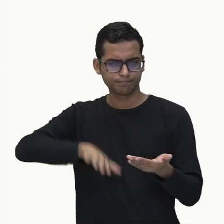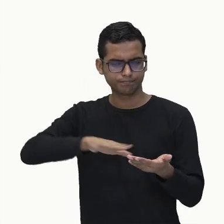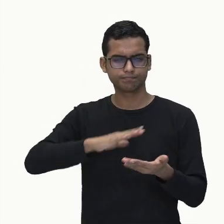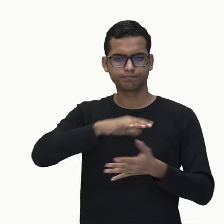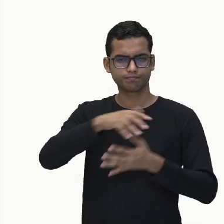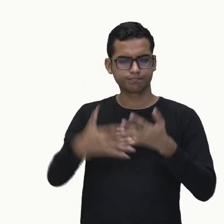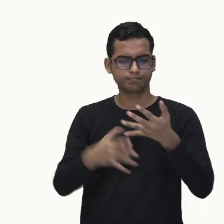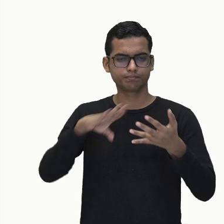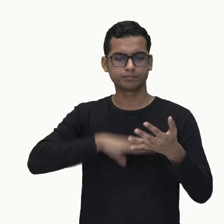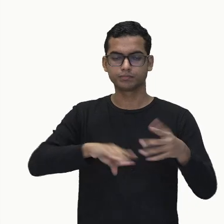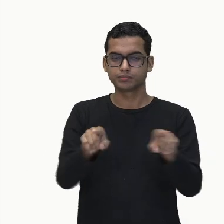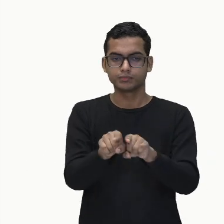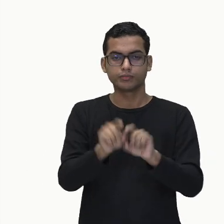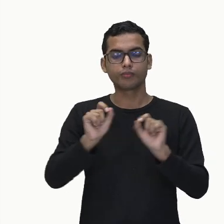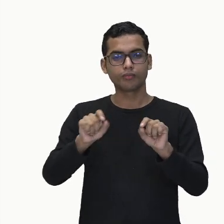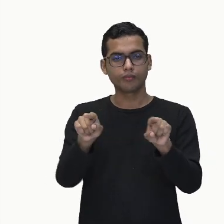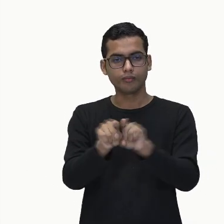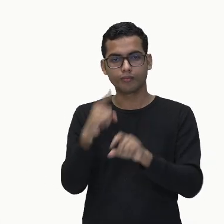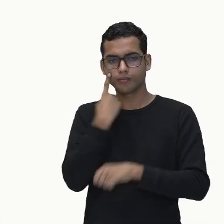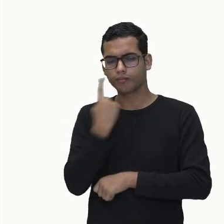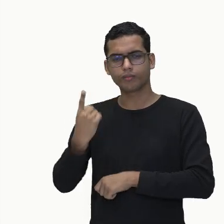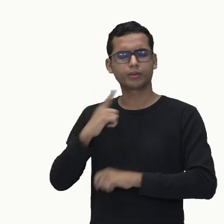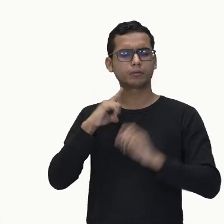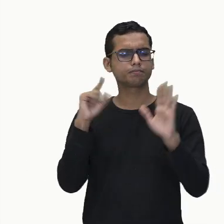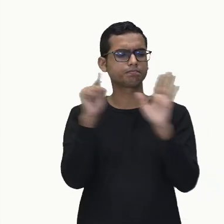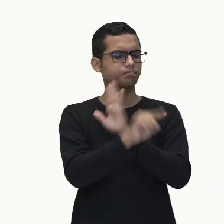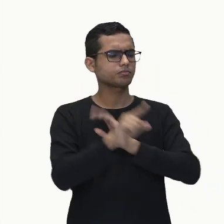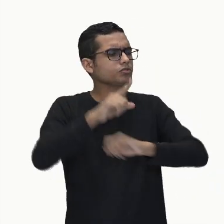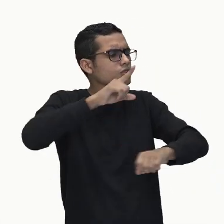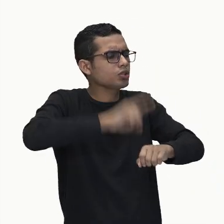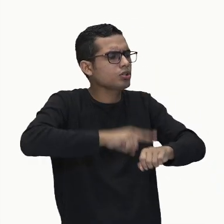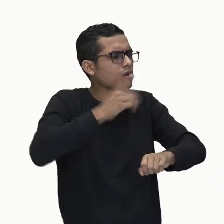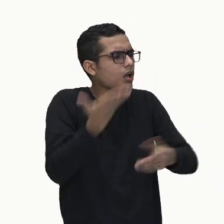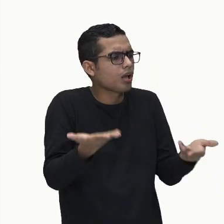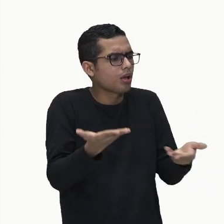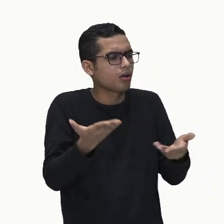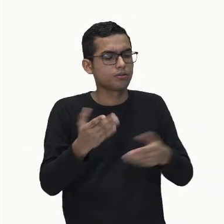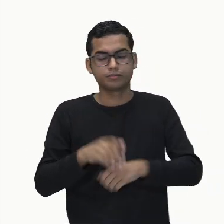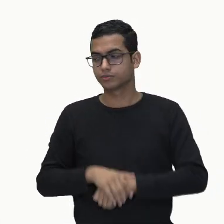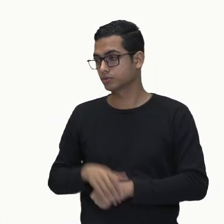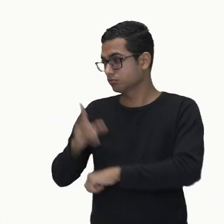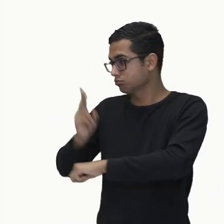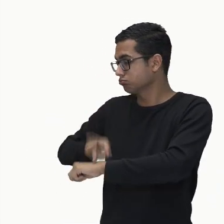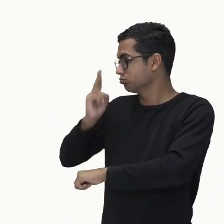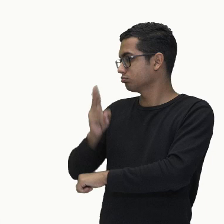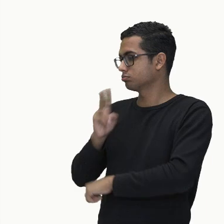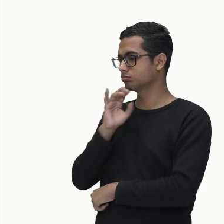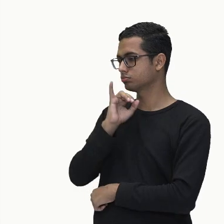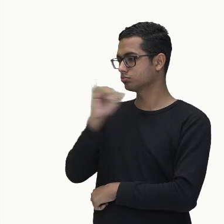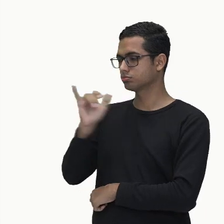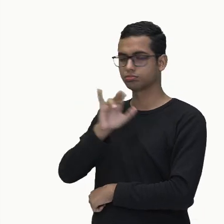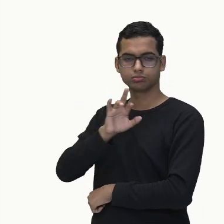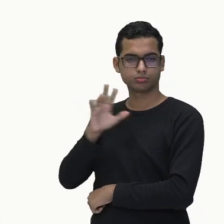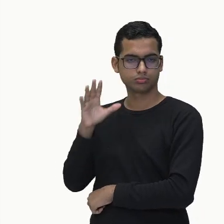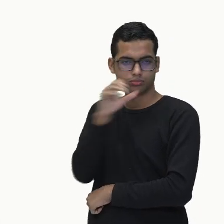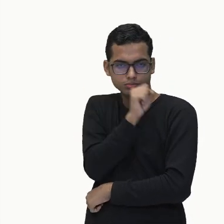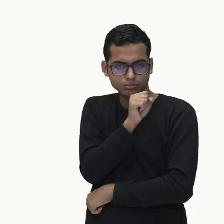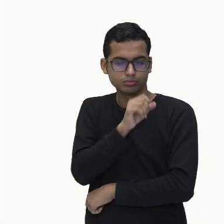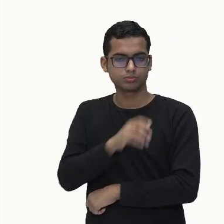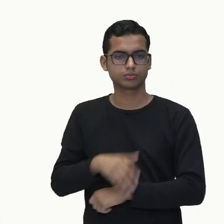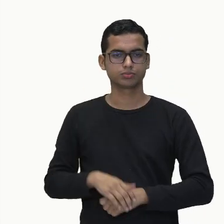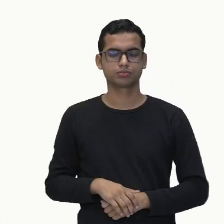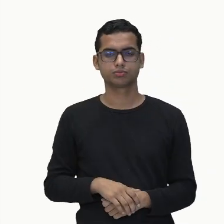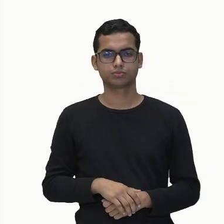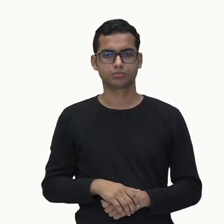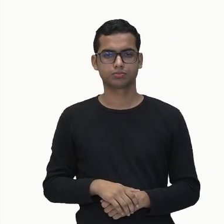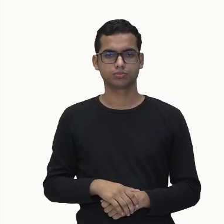eu simplesmente digo que horas são são Du horas pronto acabou a história nesse nesse exato momento se eu perguntar hora